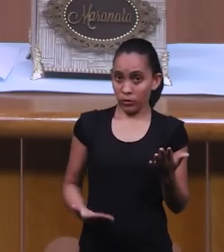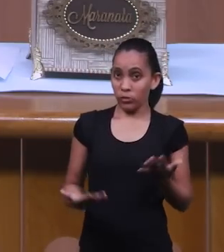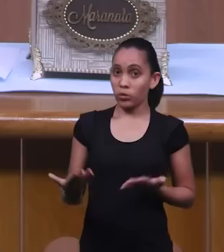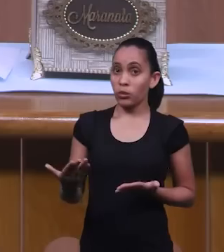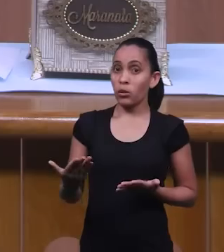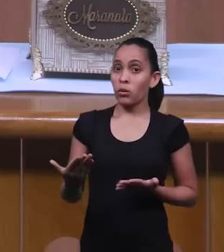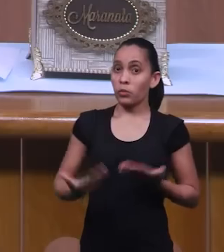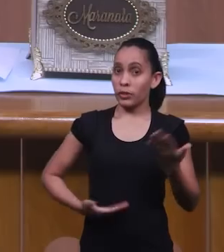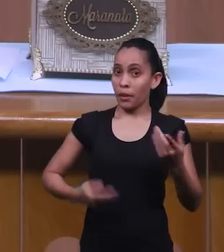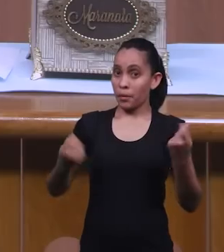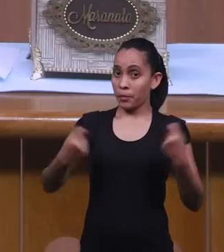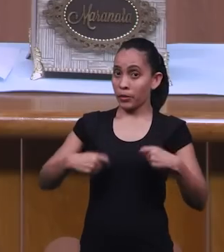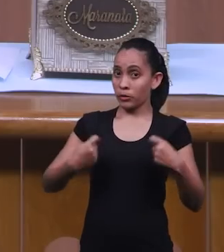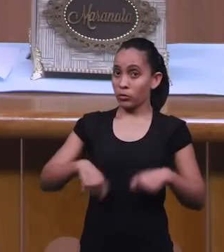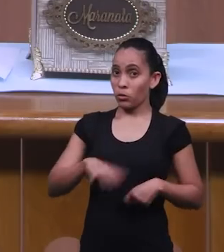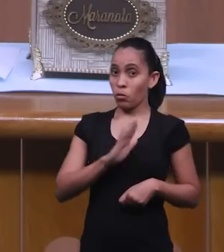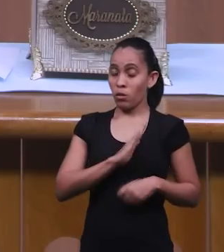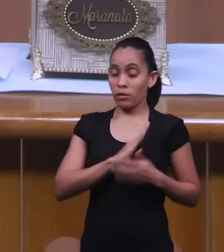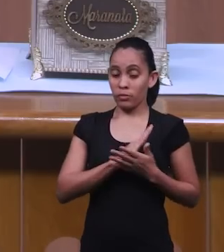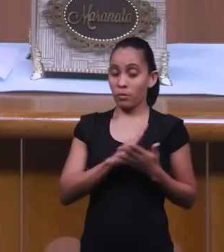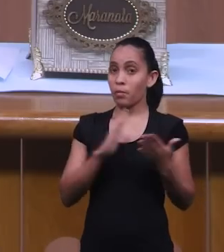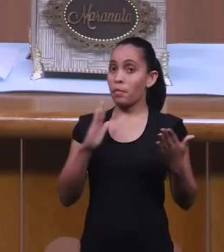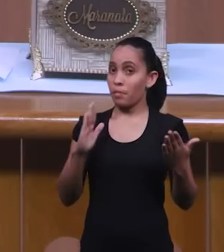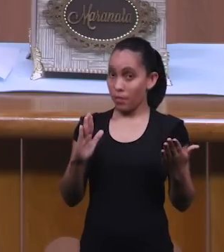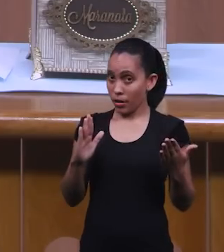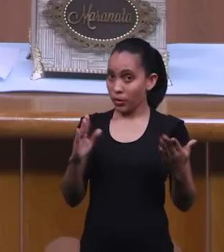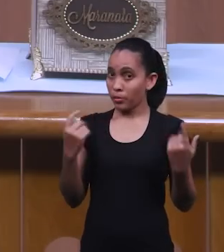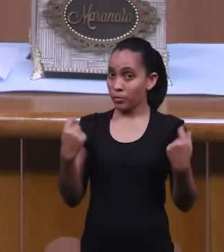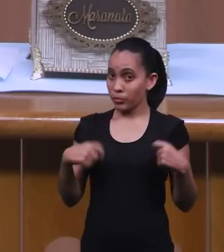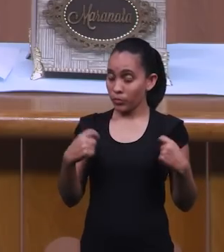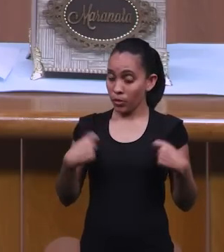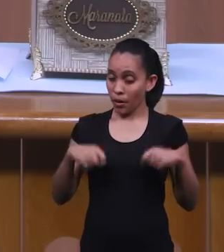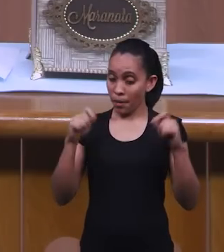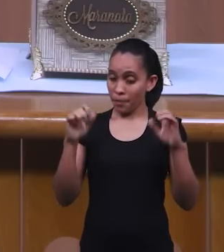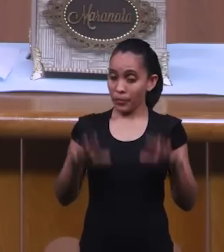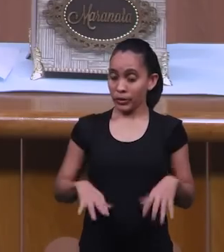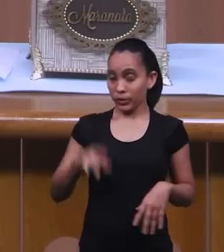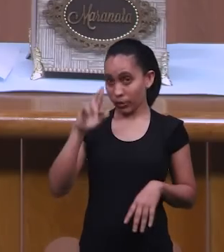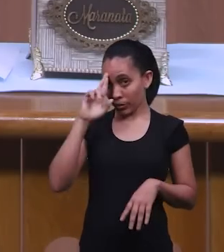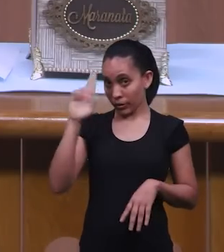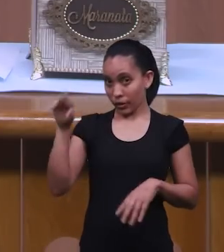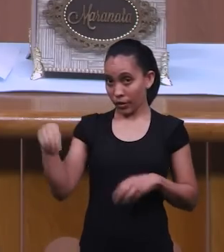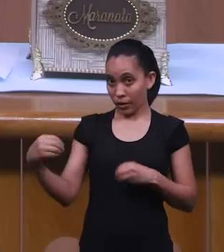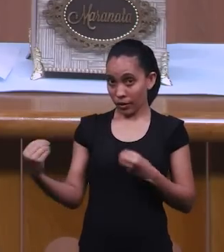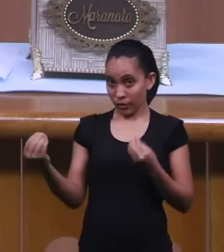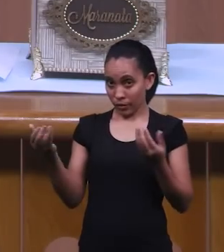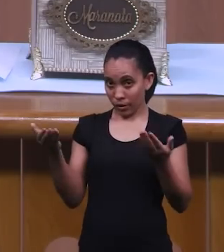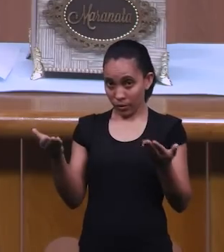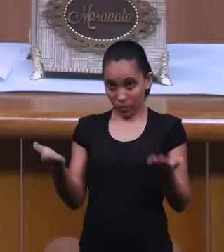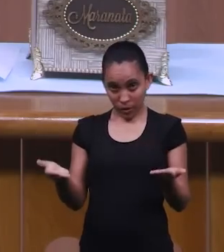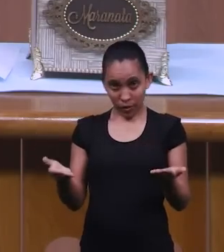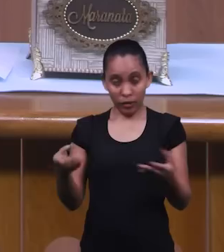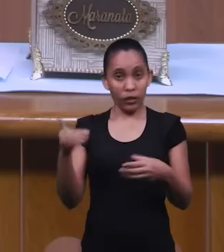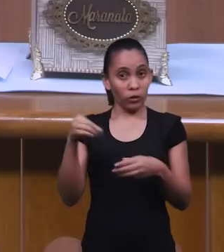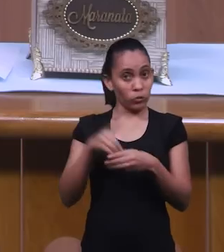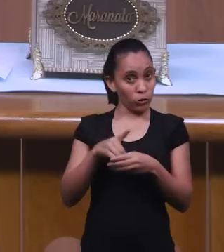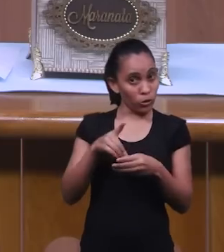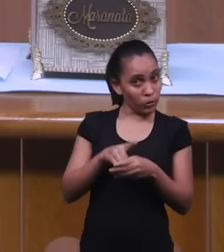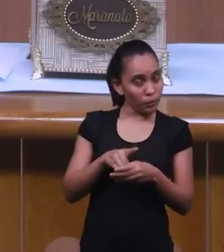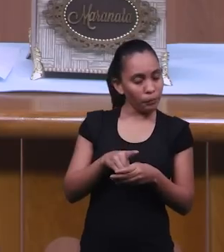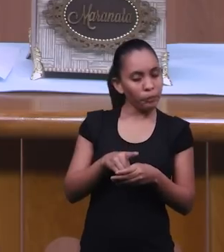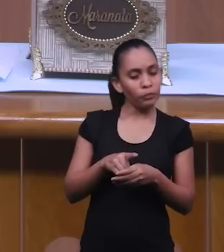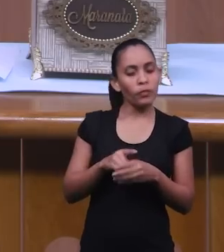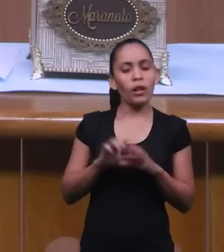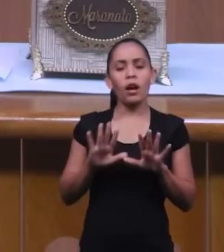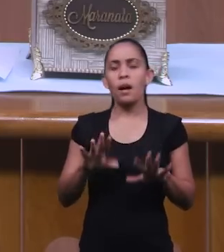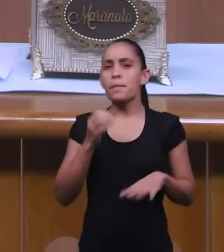tem que estar sempre com o coração aberto e lembrar que ele deve repartir a abundância que Deus tem dado a ele. Generosidade, além do dízimo.